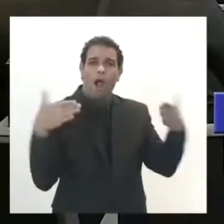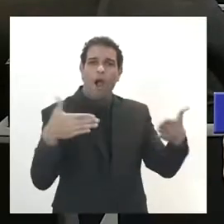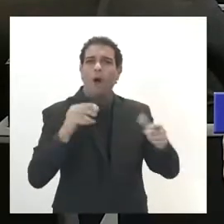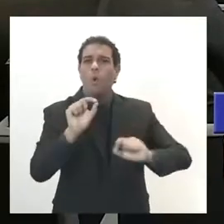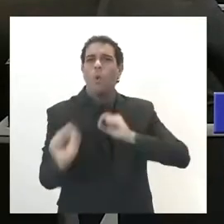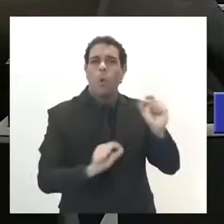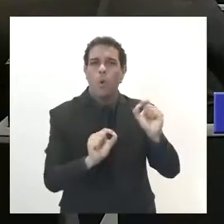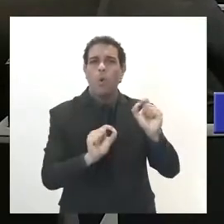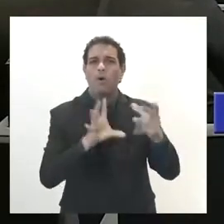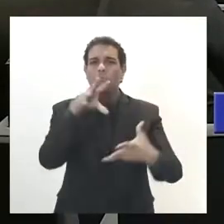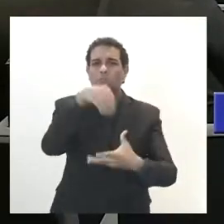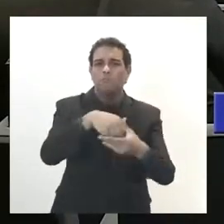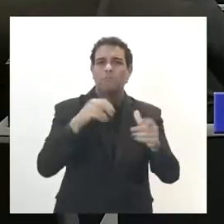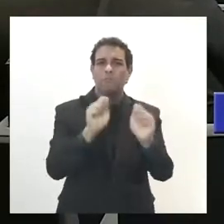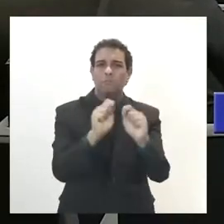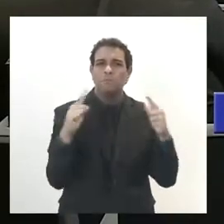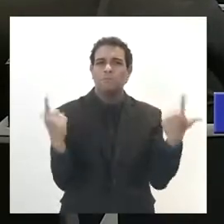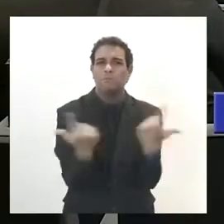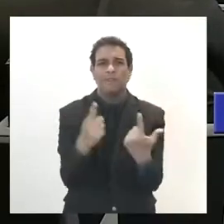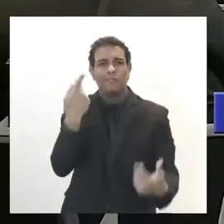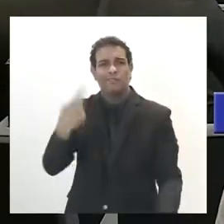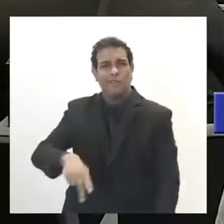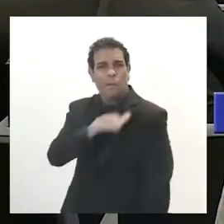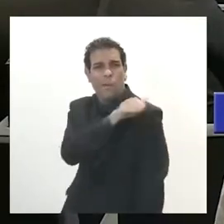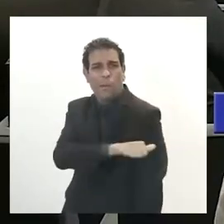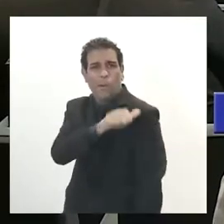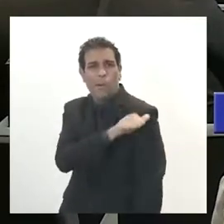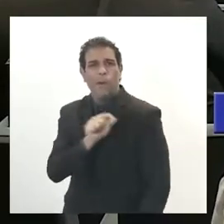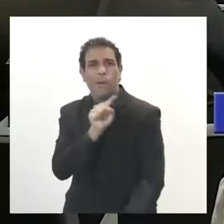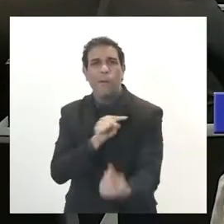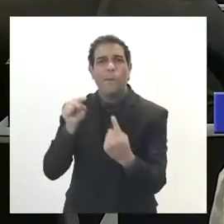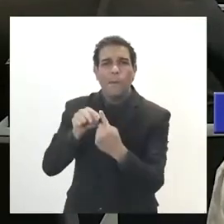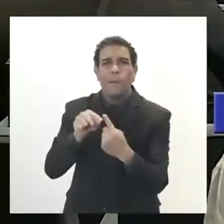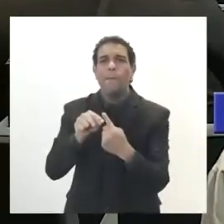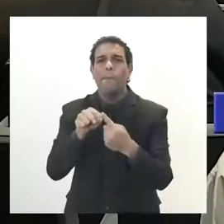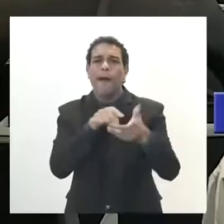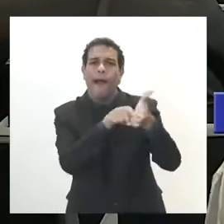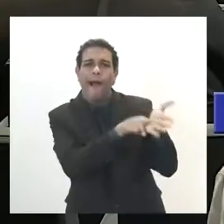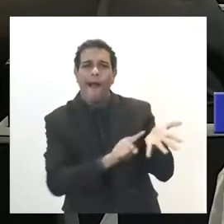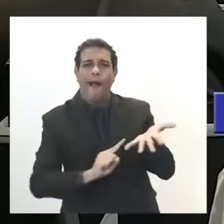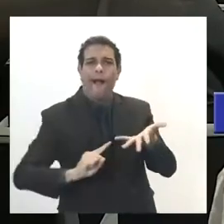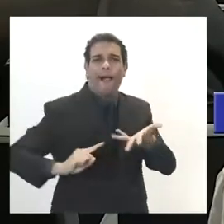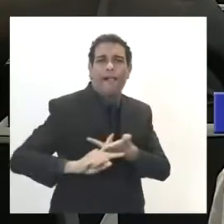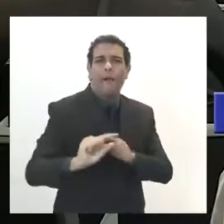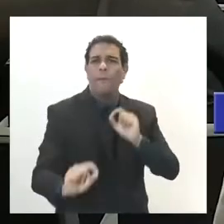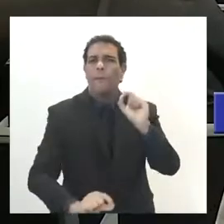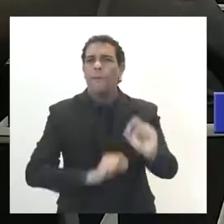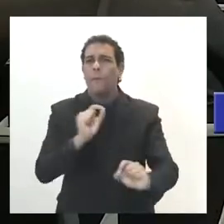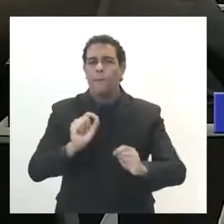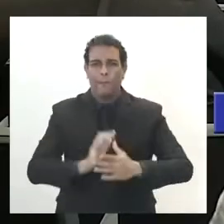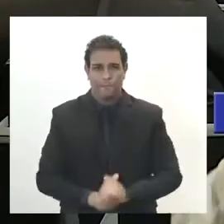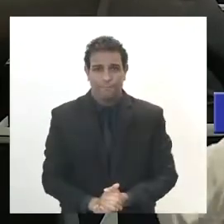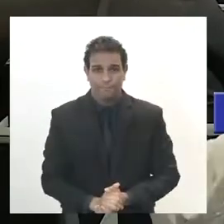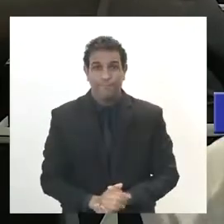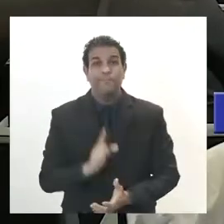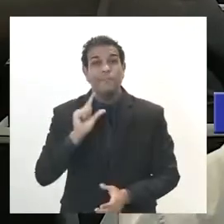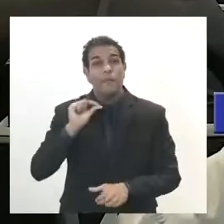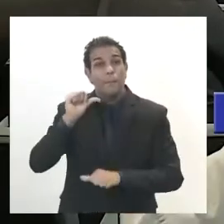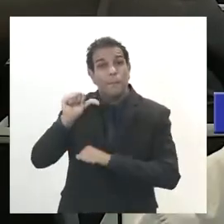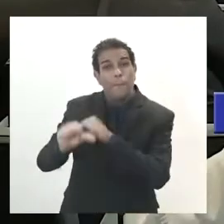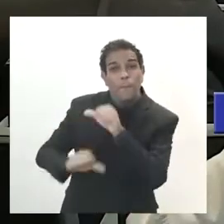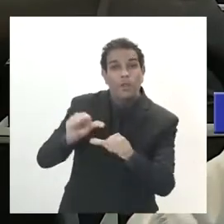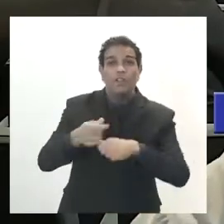na Câmara dos Deputados e a apreciar previamente com a reforma